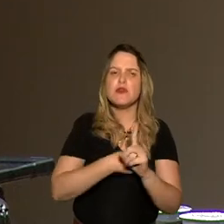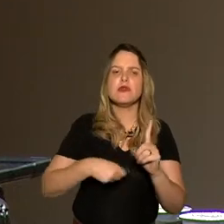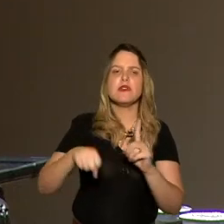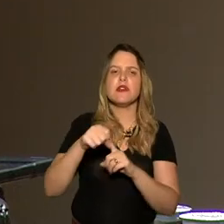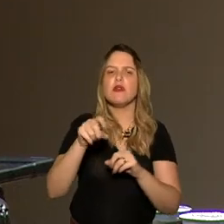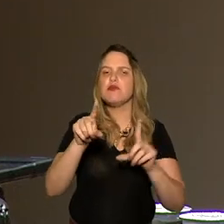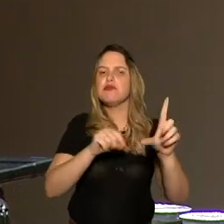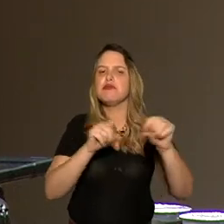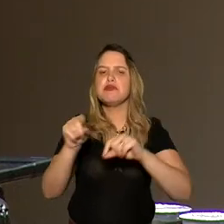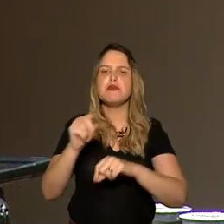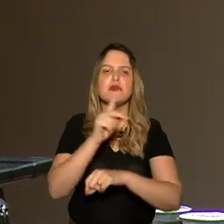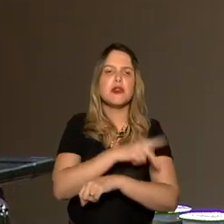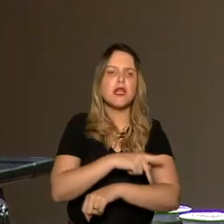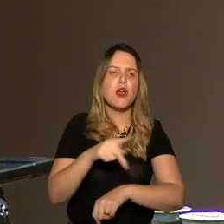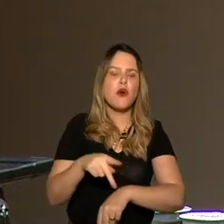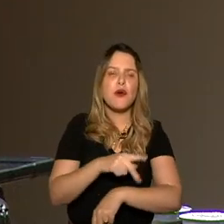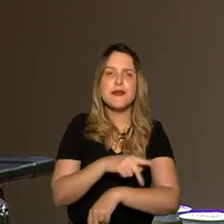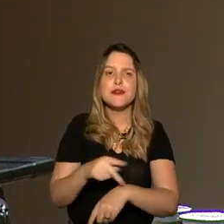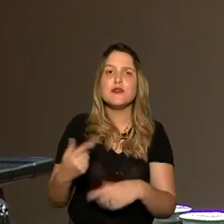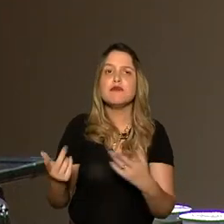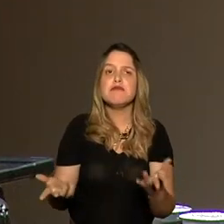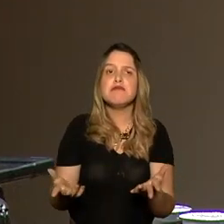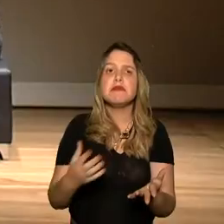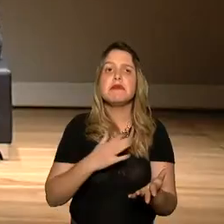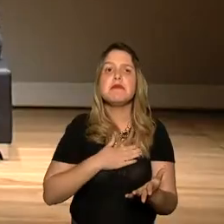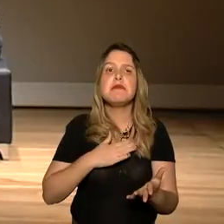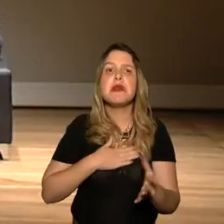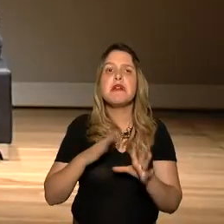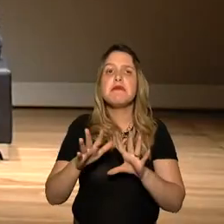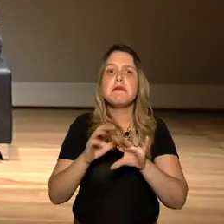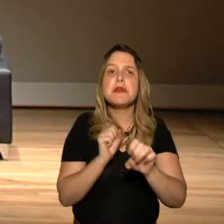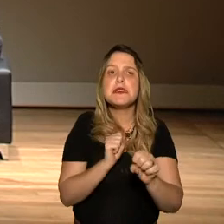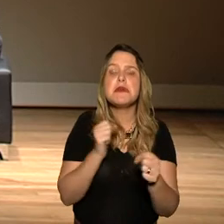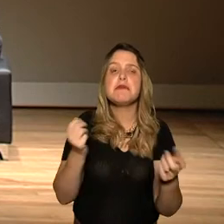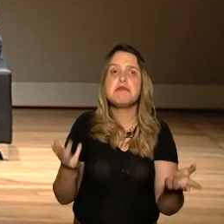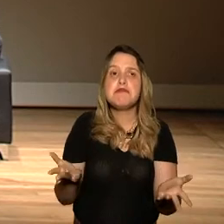pedagógicas nas saídas pedagógicas não é mesmo